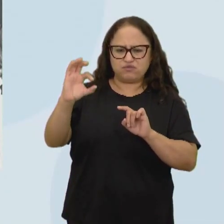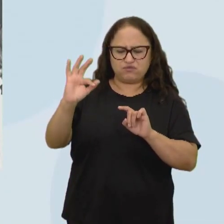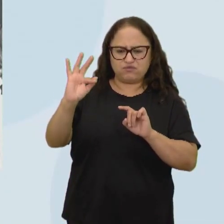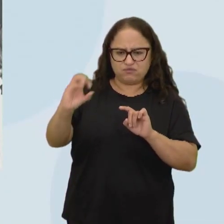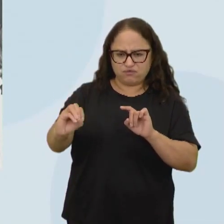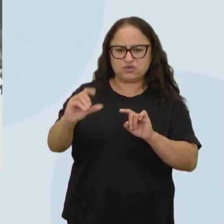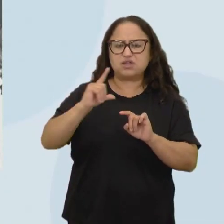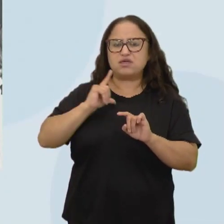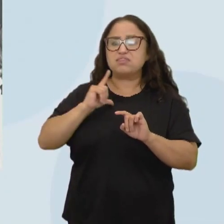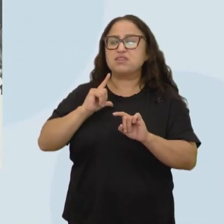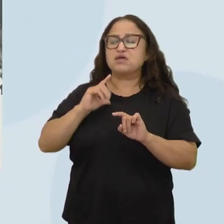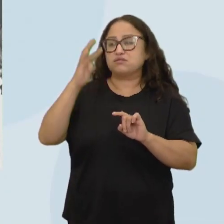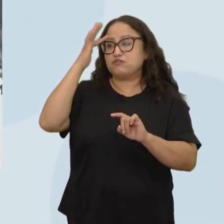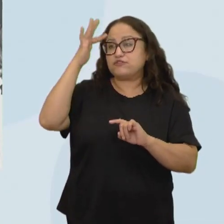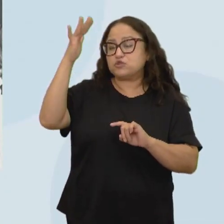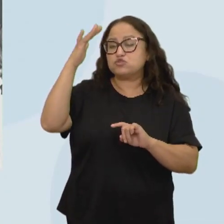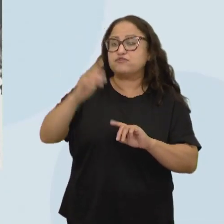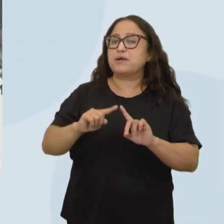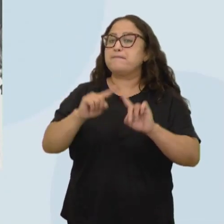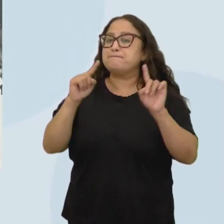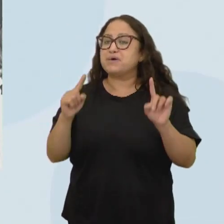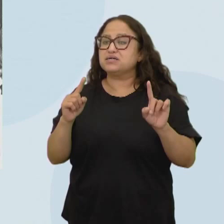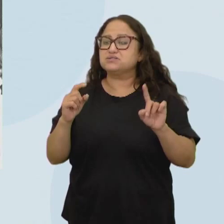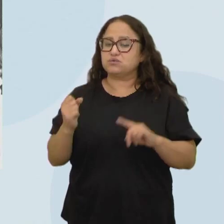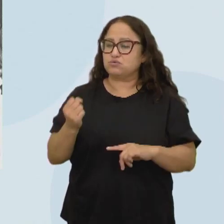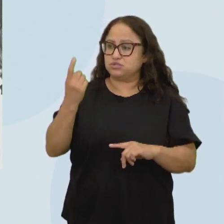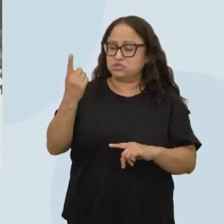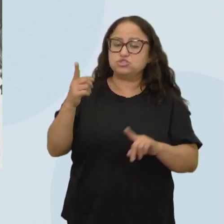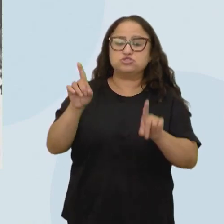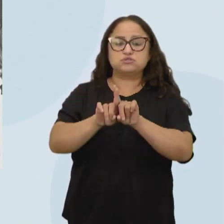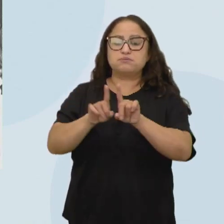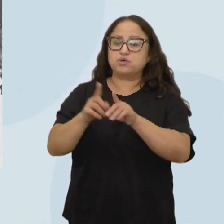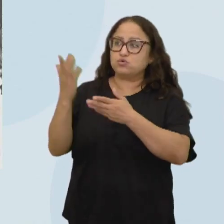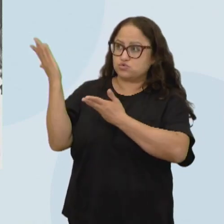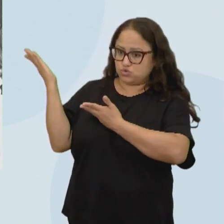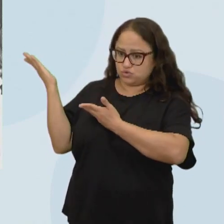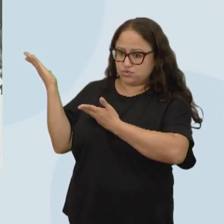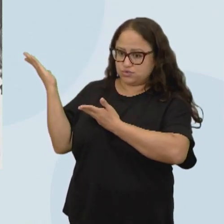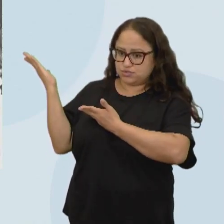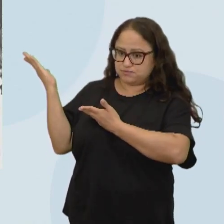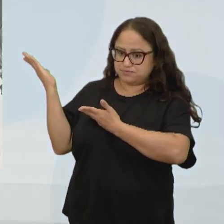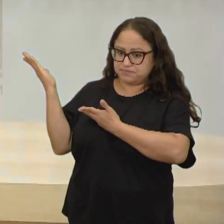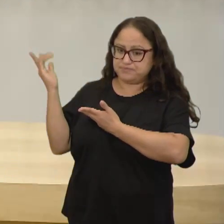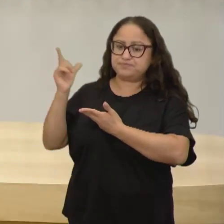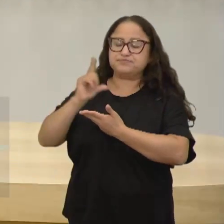sobre filosofia, mas ainda assim, o Estrangeiro, a Peste, a Queda, que são textos